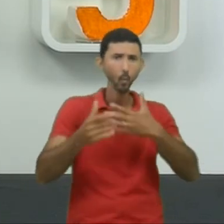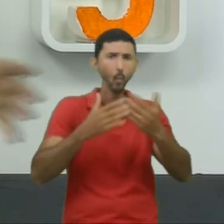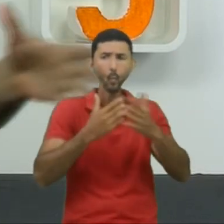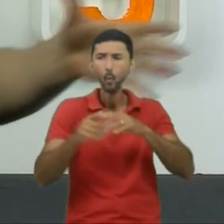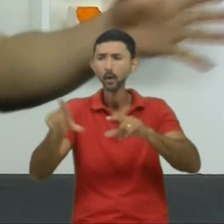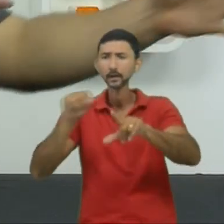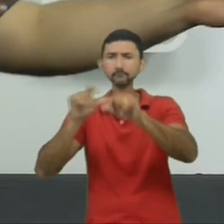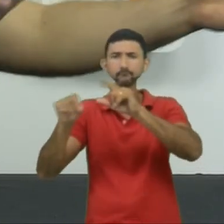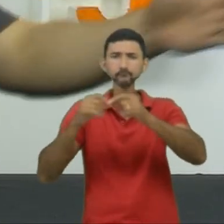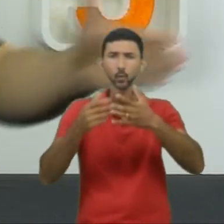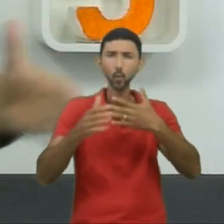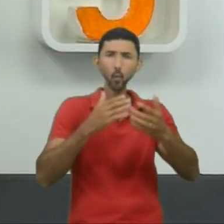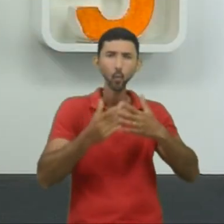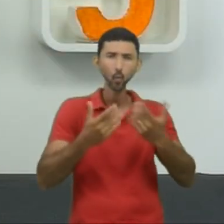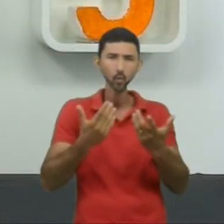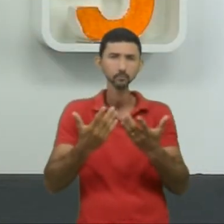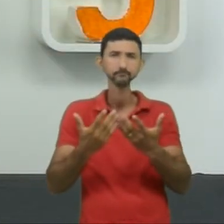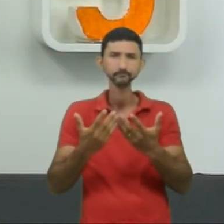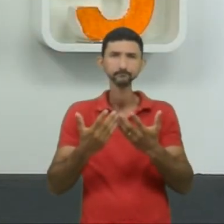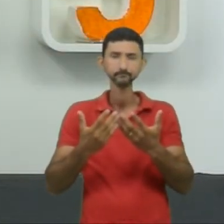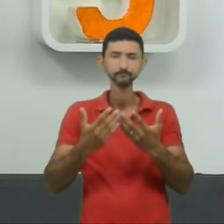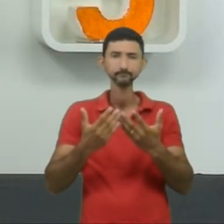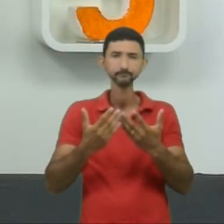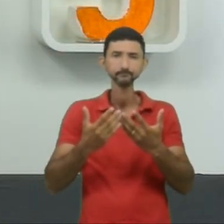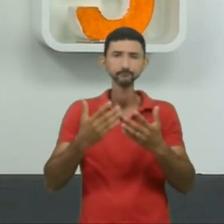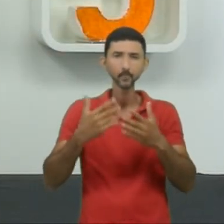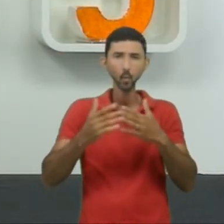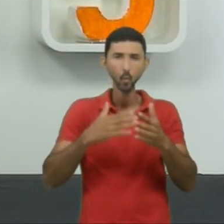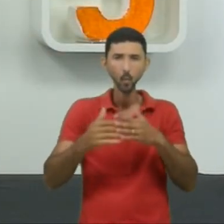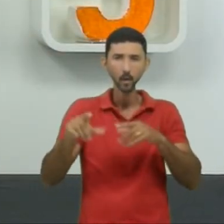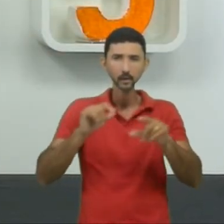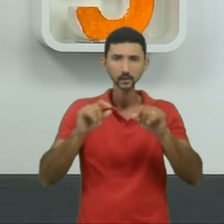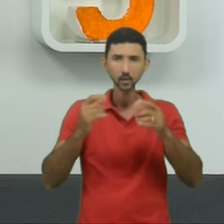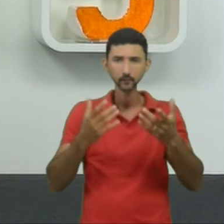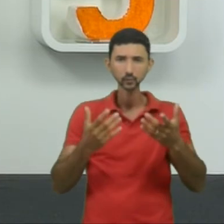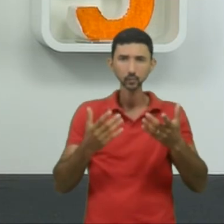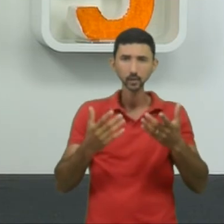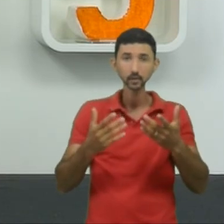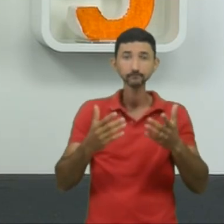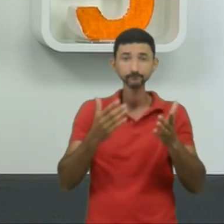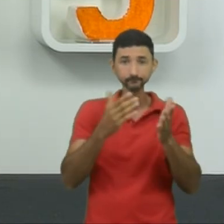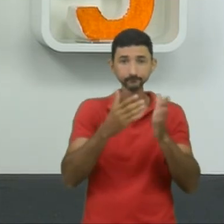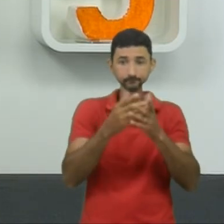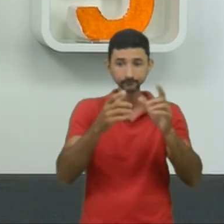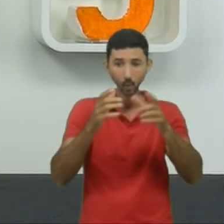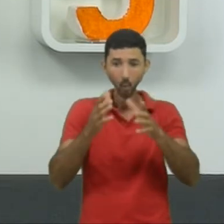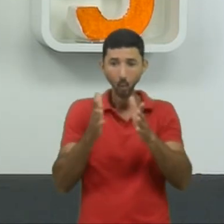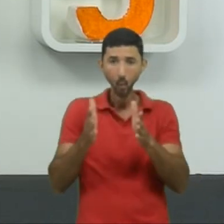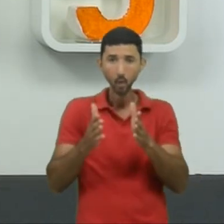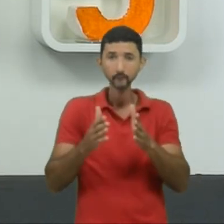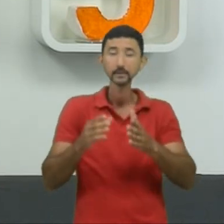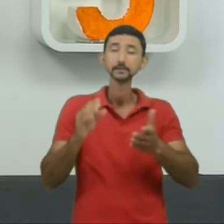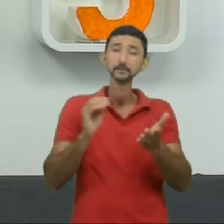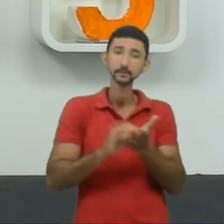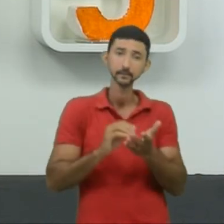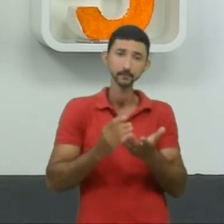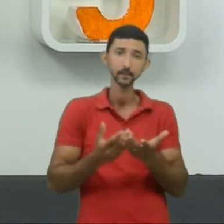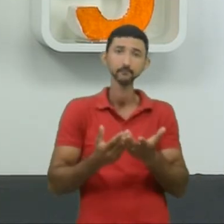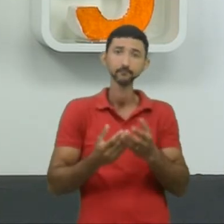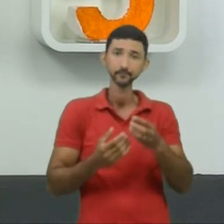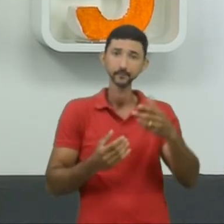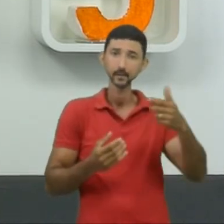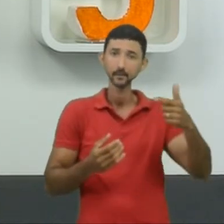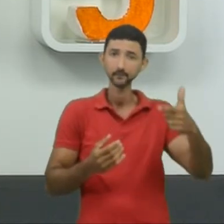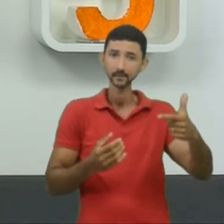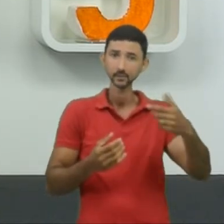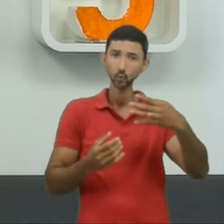um que eu escolher, certo? Nesse caso aí, não importa a ordem, vai continuar sobrando 24 para o